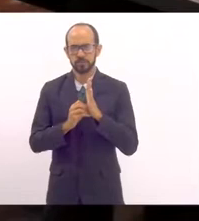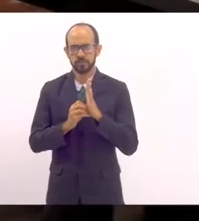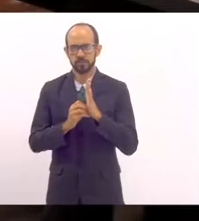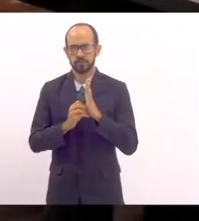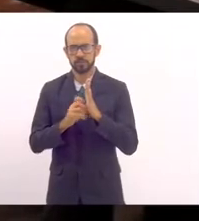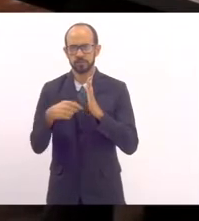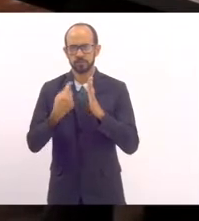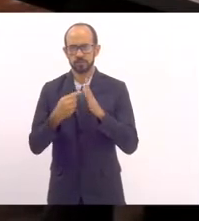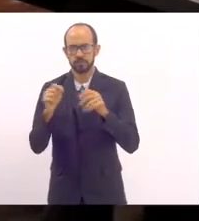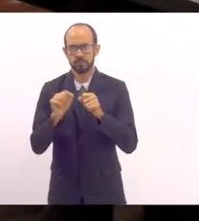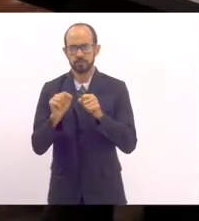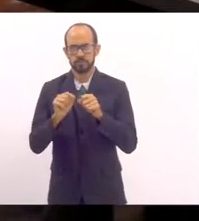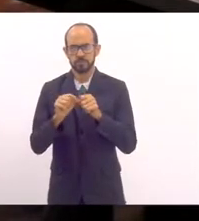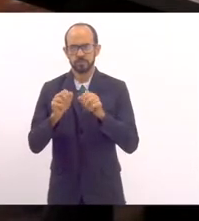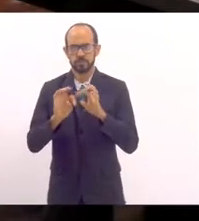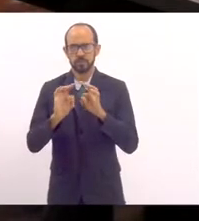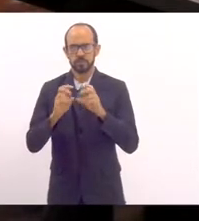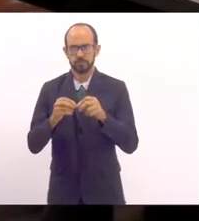cumpre todo o rito